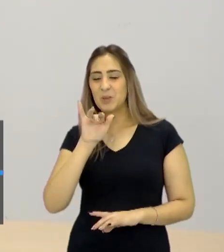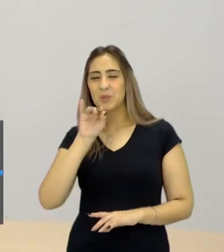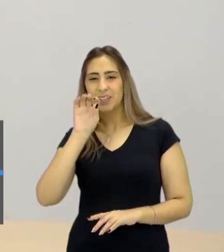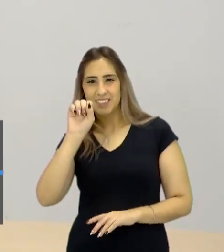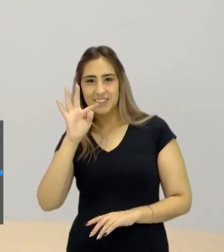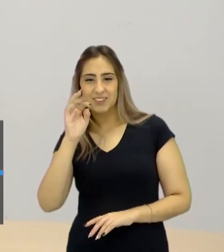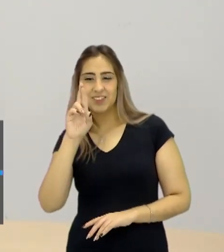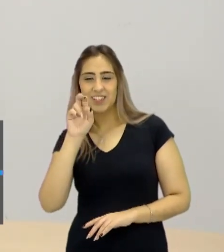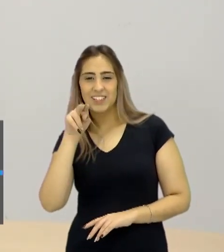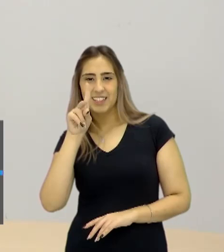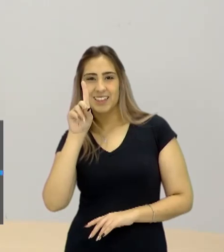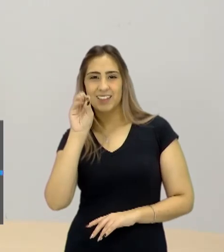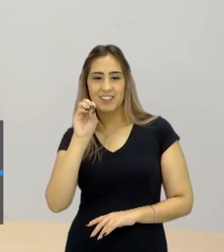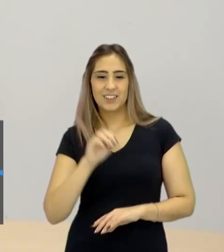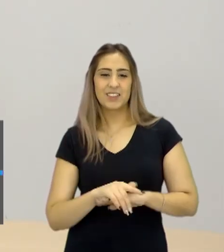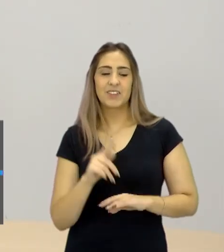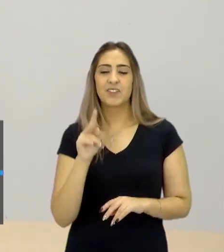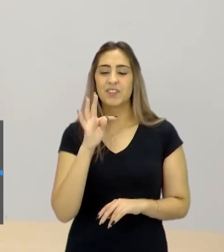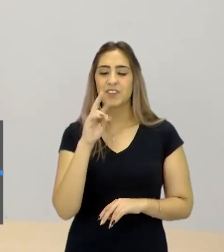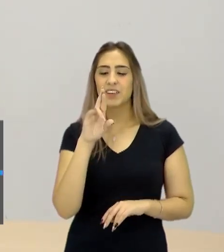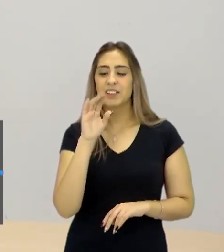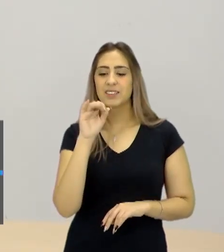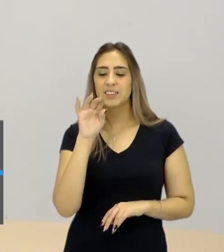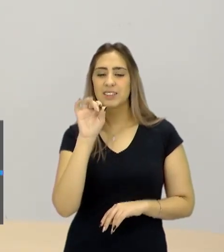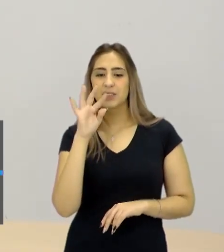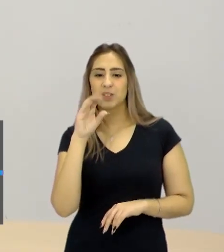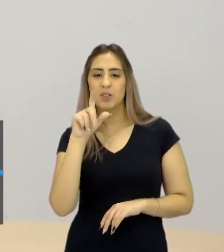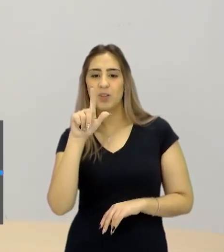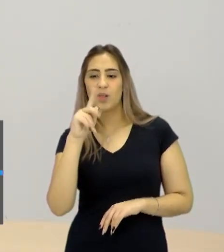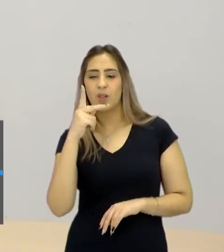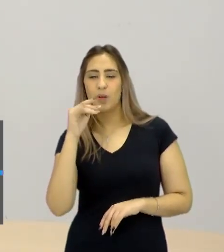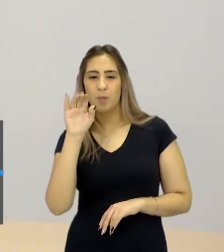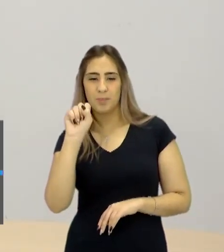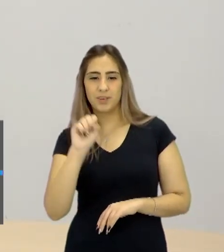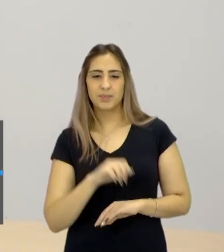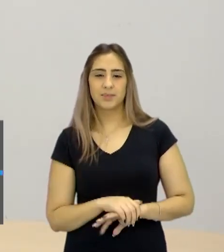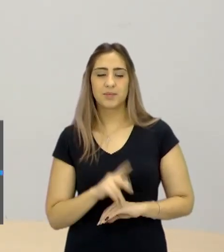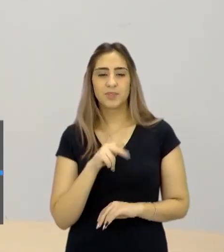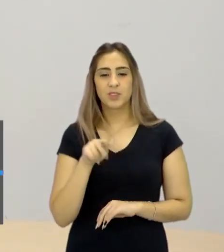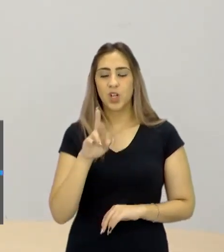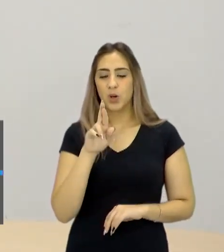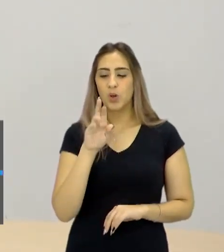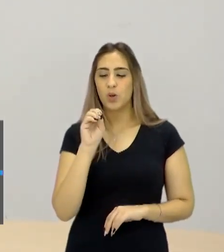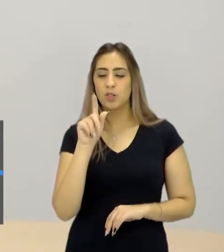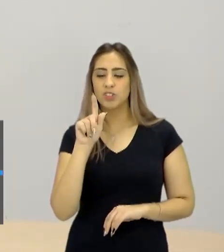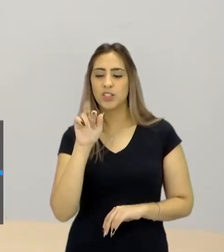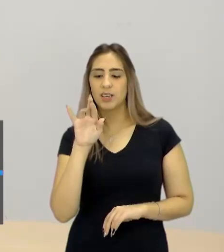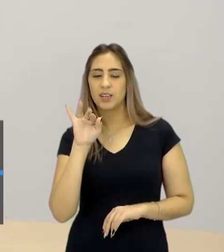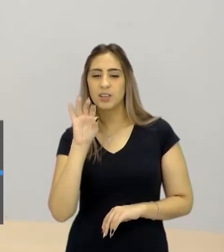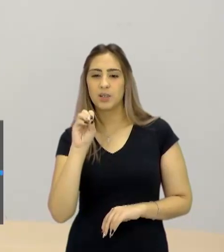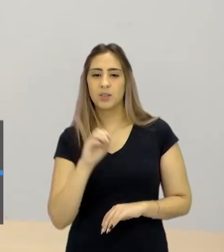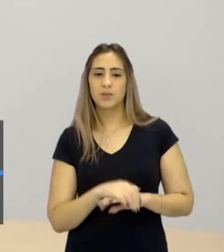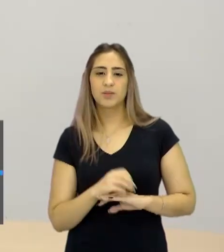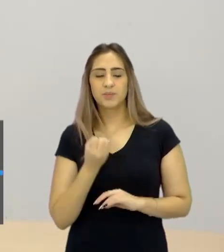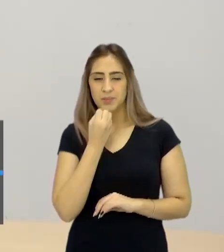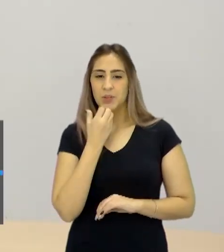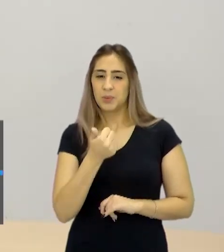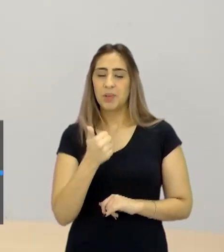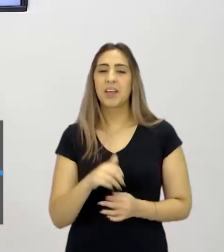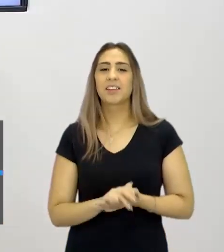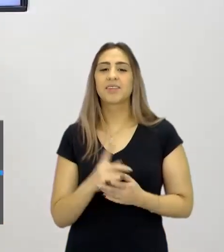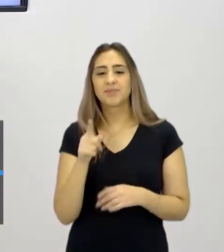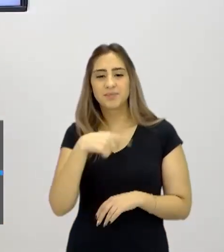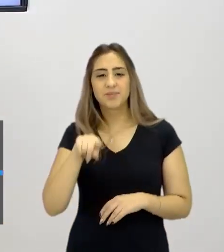Escola Francisco Lopes, São José dos Campos. Boa tarde. Professor Rogério apareceu aqui também. Muito bem, eles estão